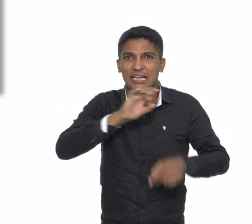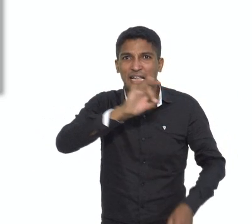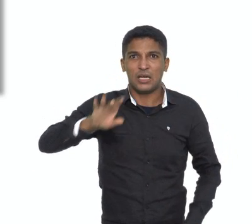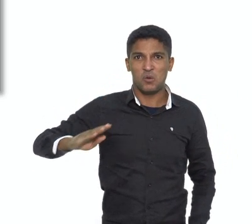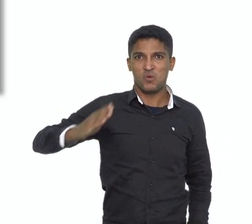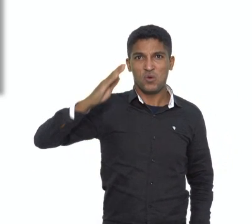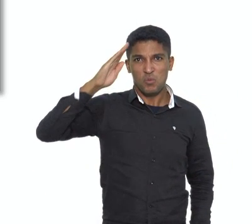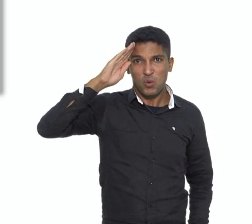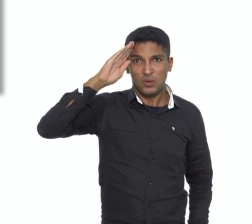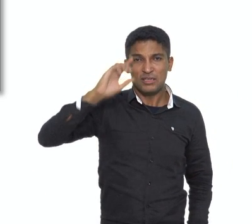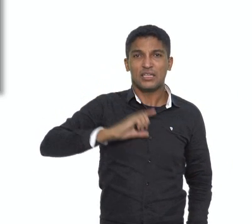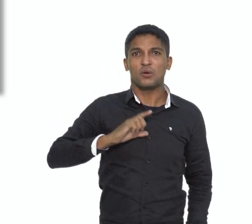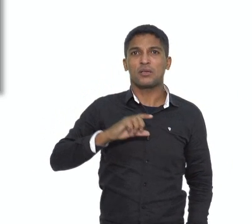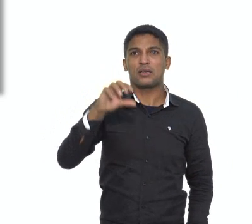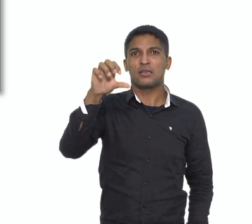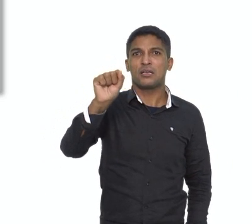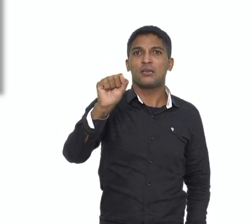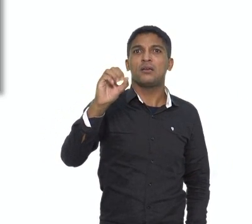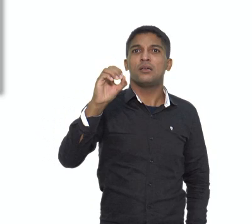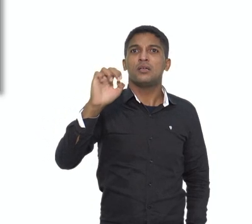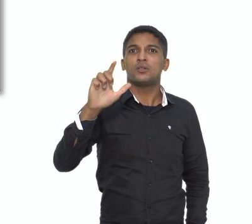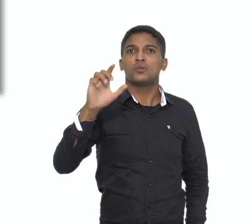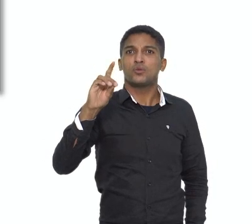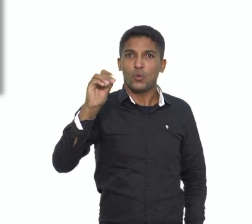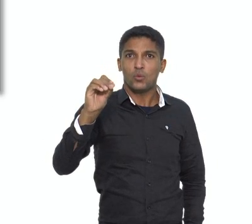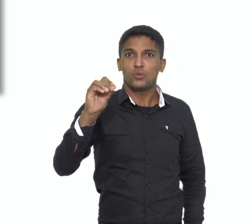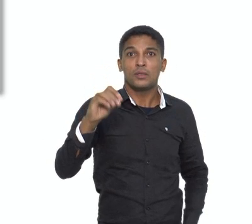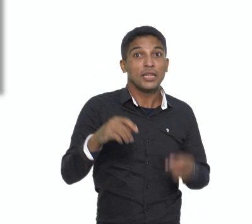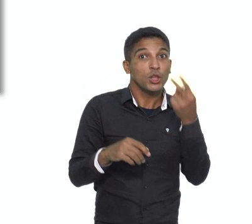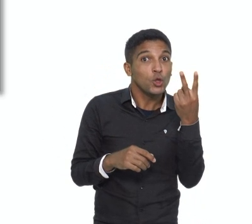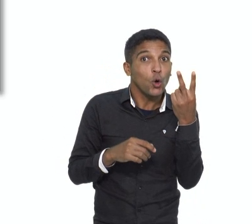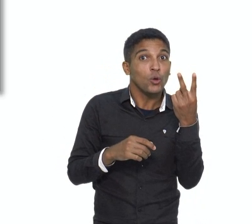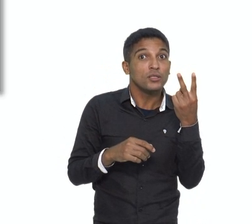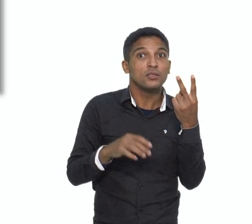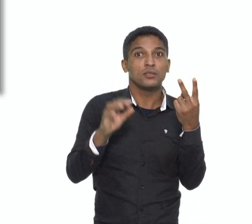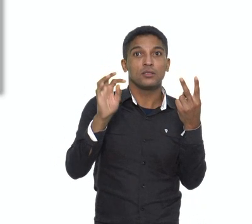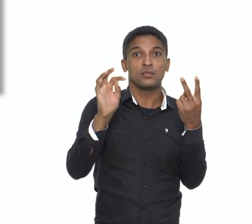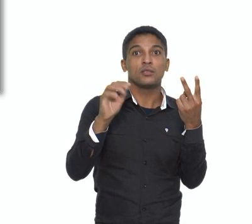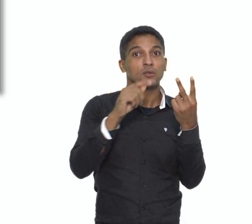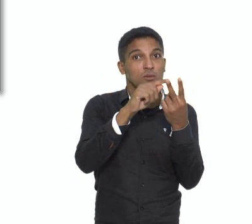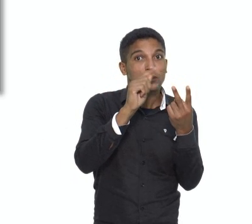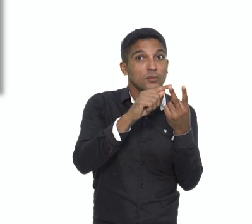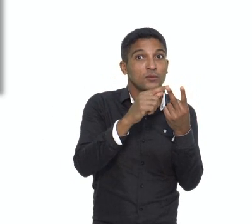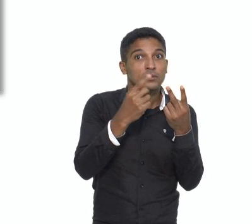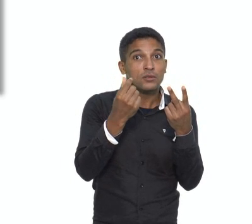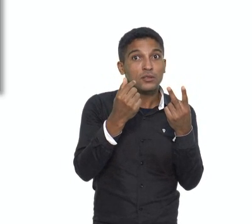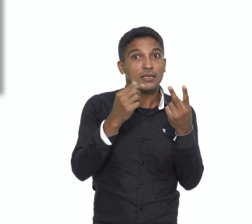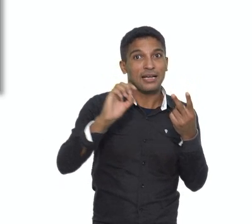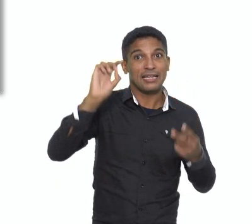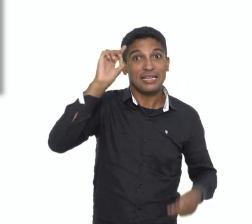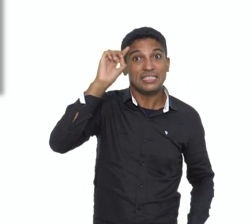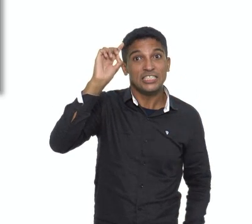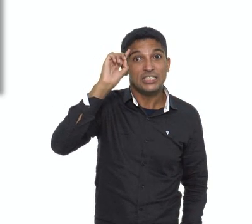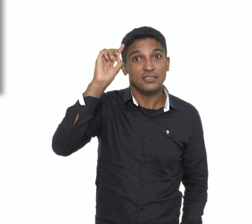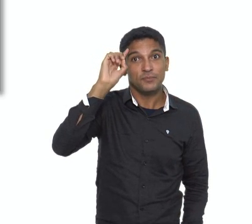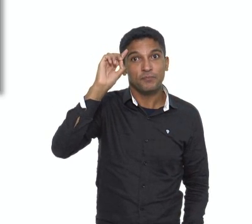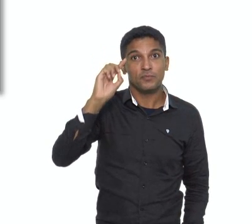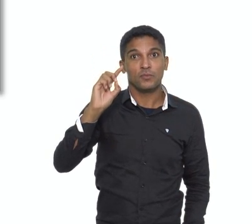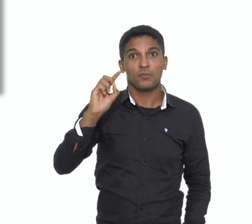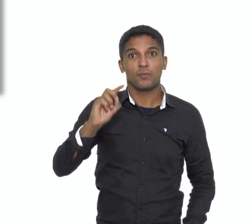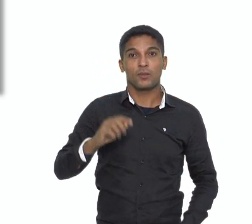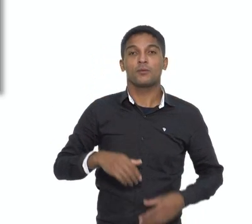de soldo 2 tostões cada dia. Os oficiais terão aumento de posto